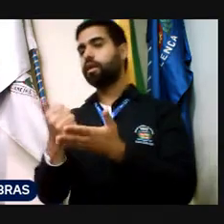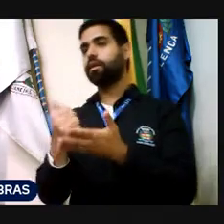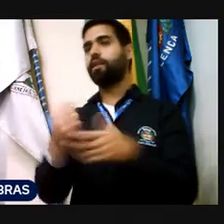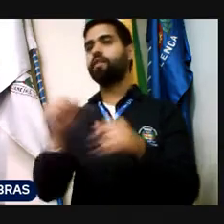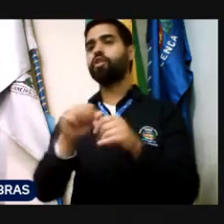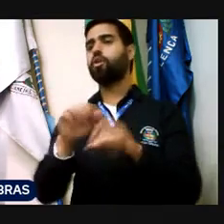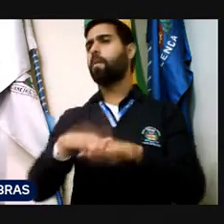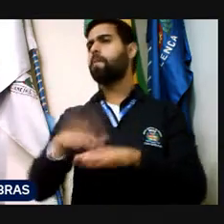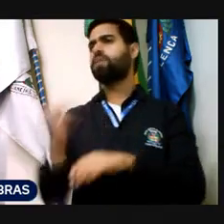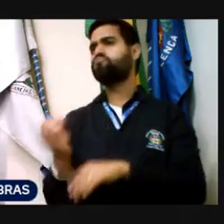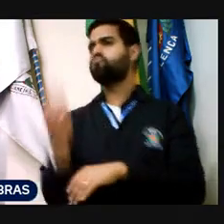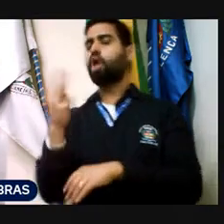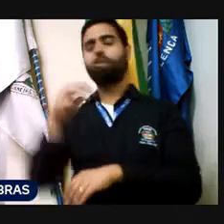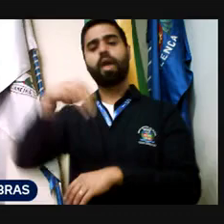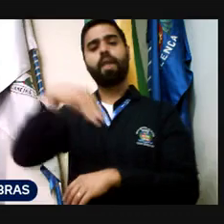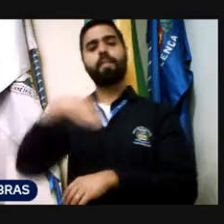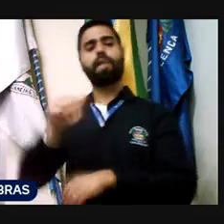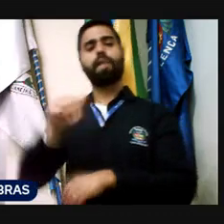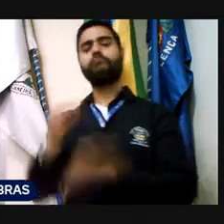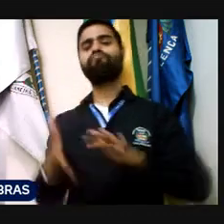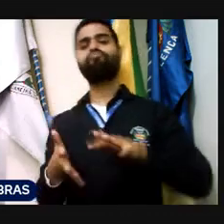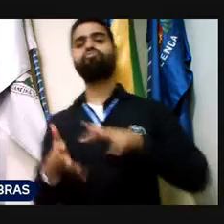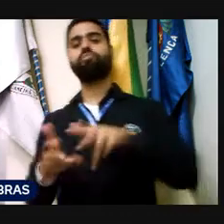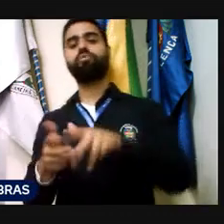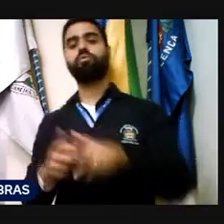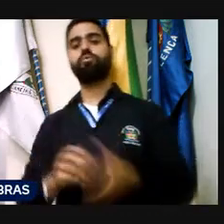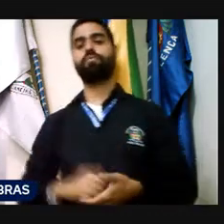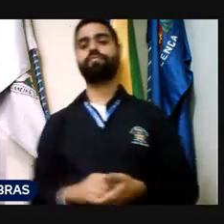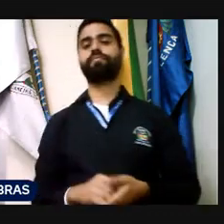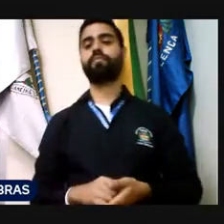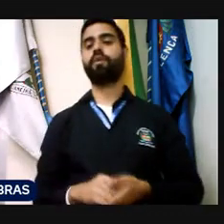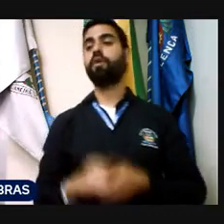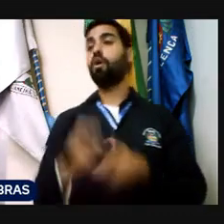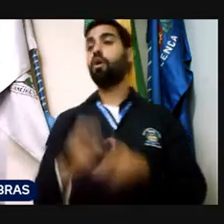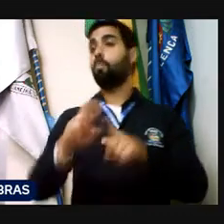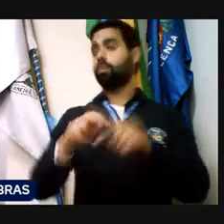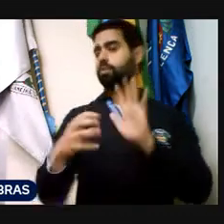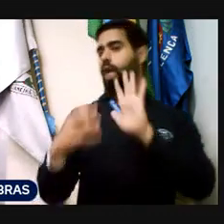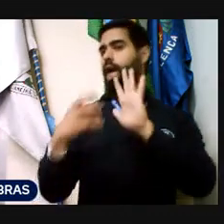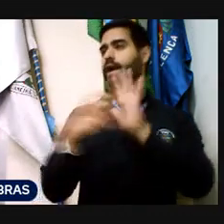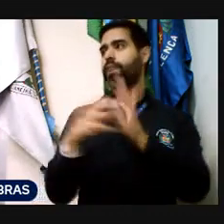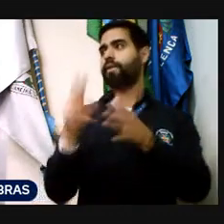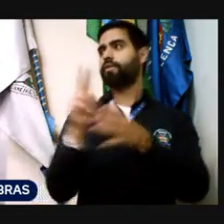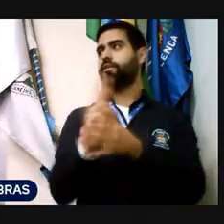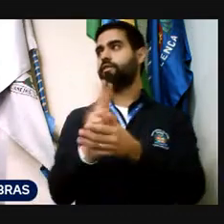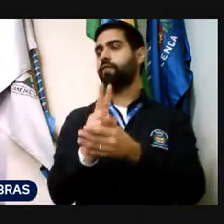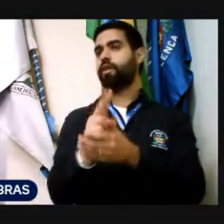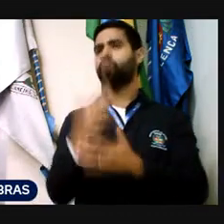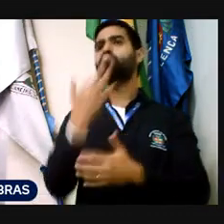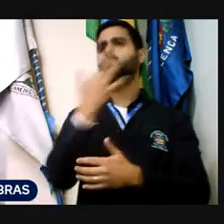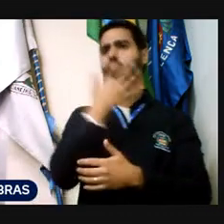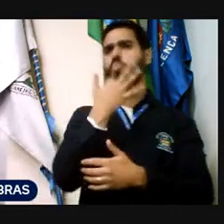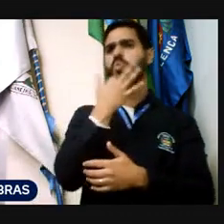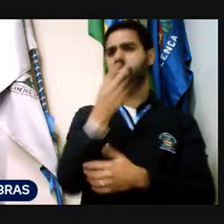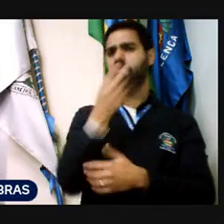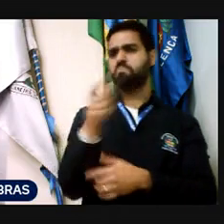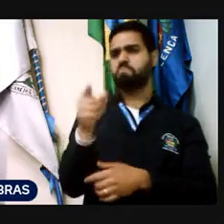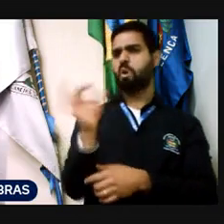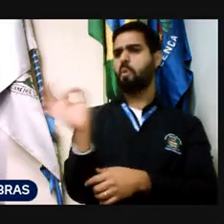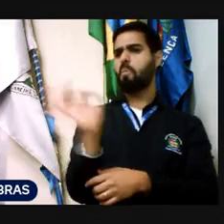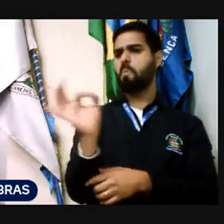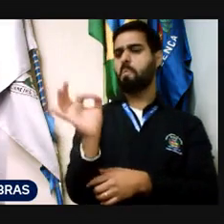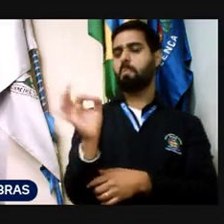maiores eventos de MMA do mundo. Por todo exposto, a Câmara Municipal de Valença, reconhecendo os feitos desse grande